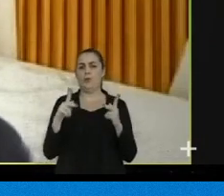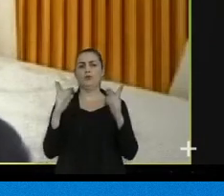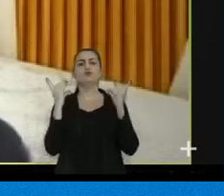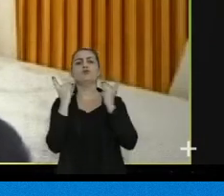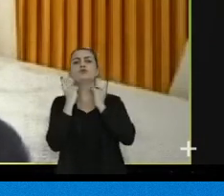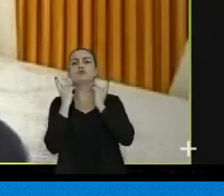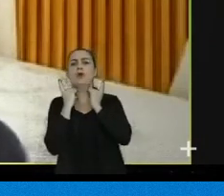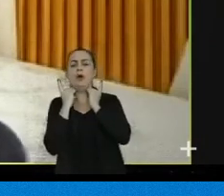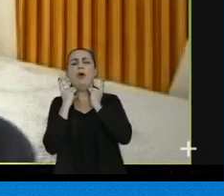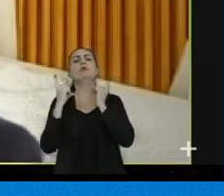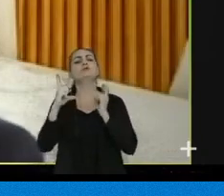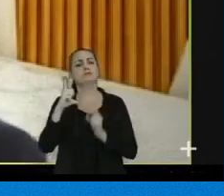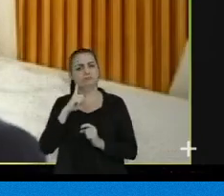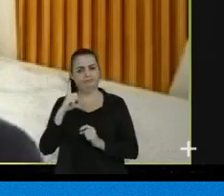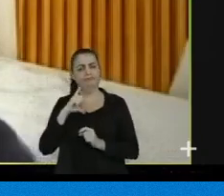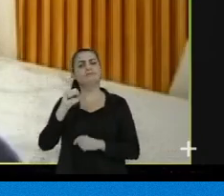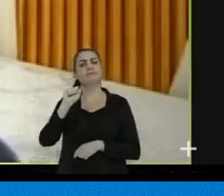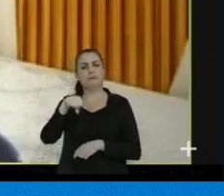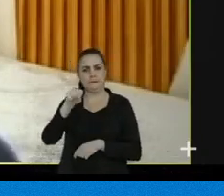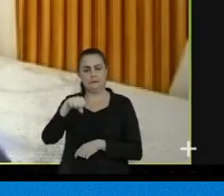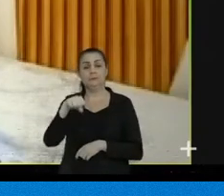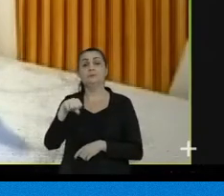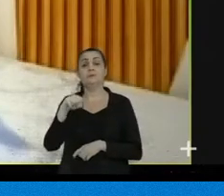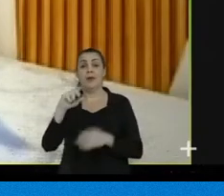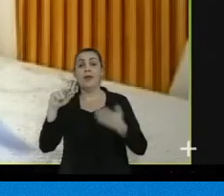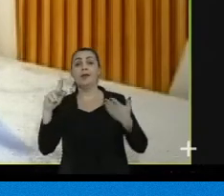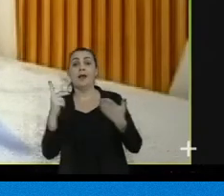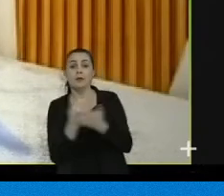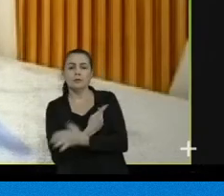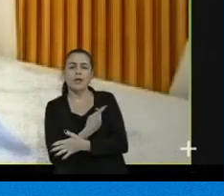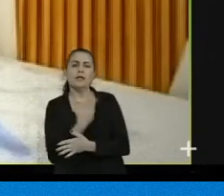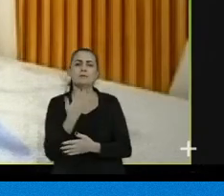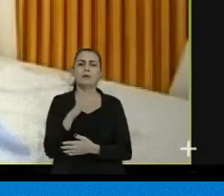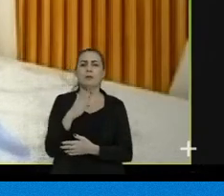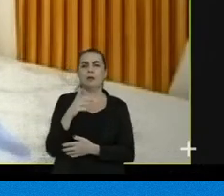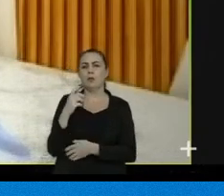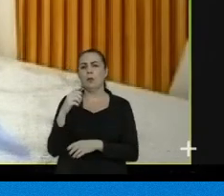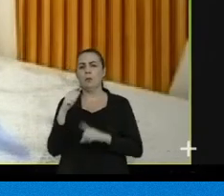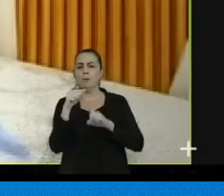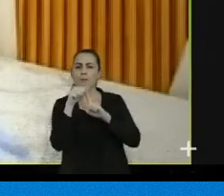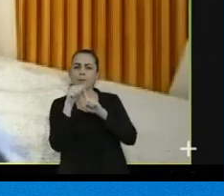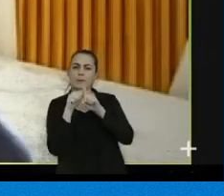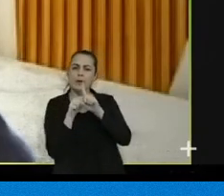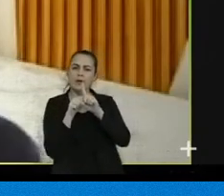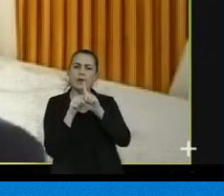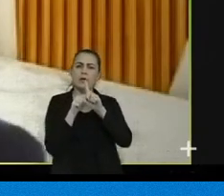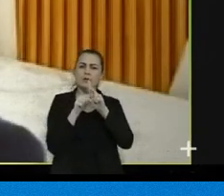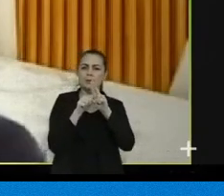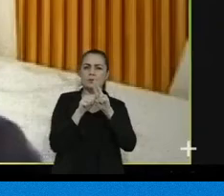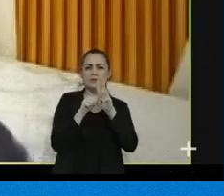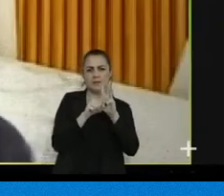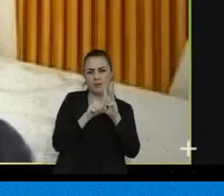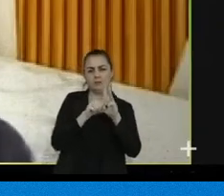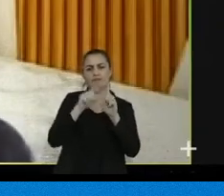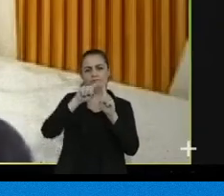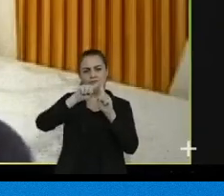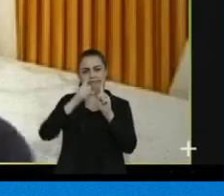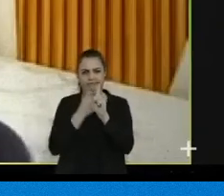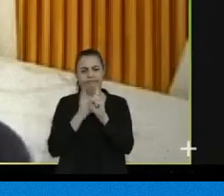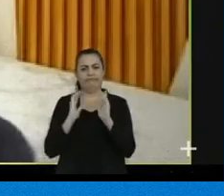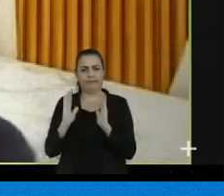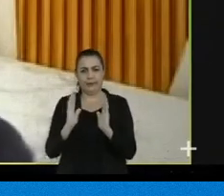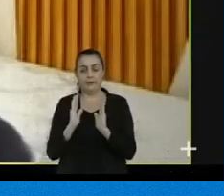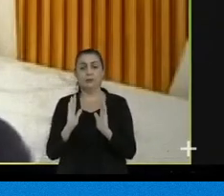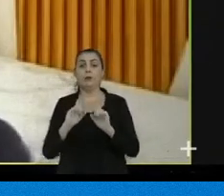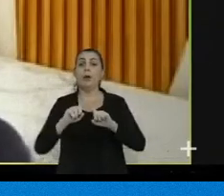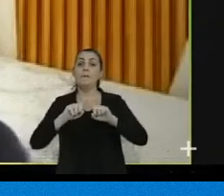de tireoide que acontece no primeiro, no segundo e no terceiro trimestre da gestação. Porém, um TSH de